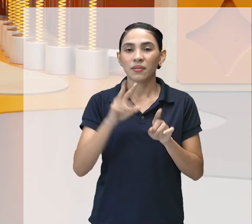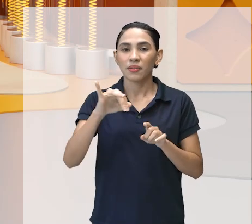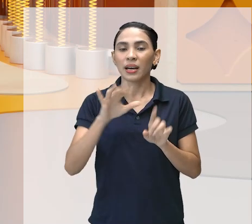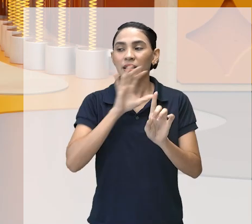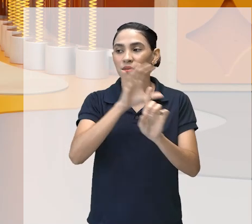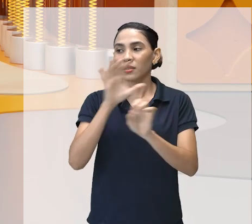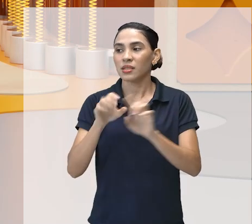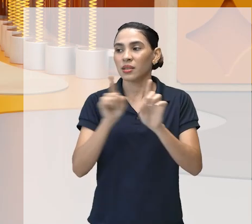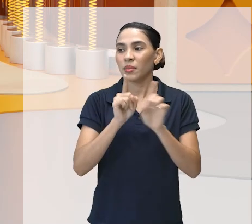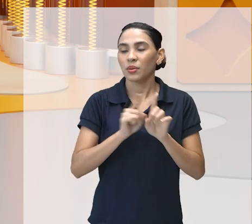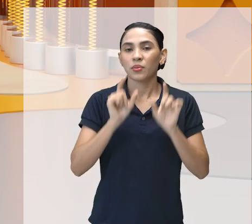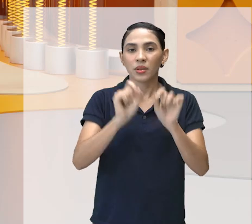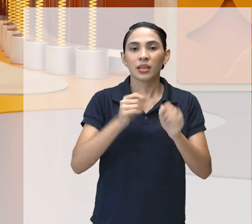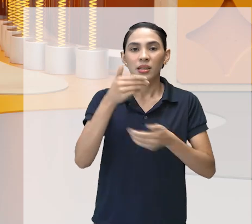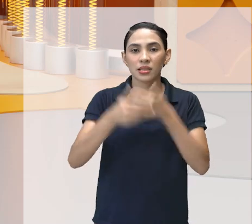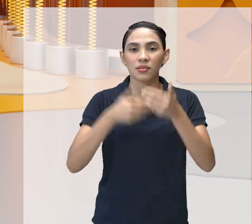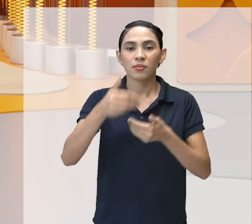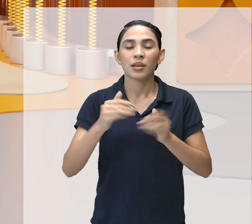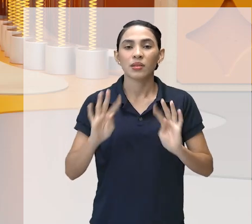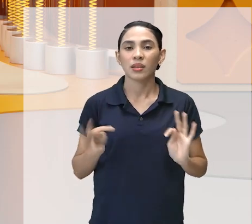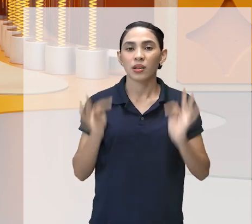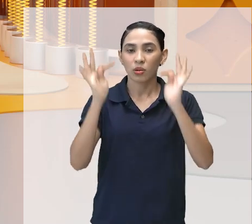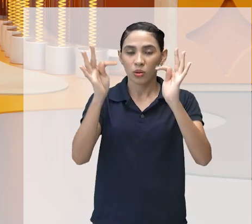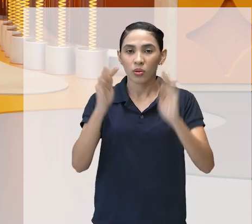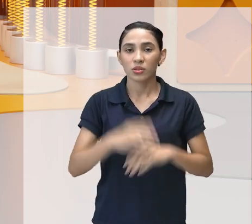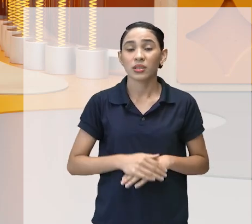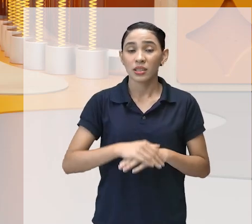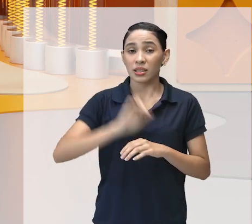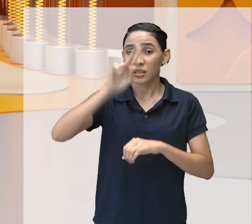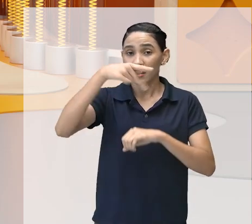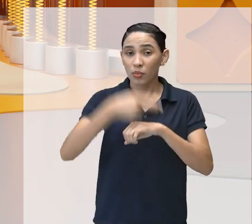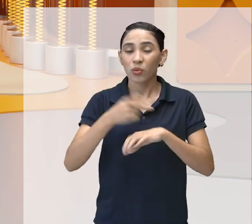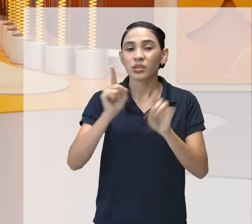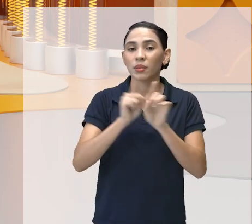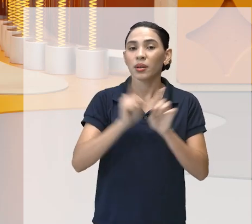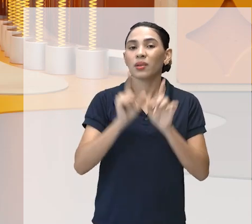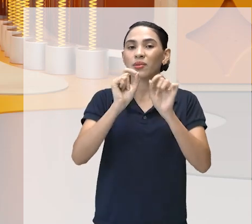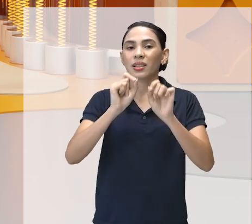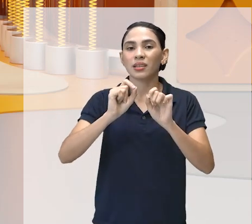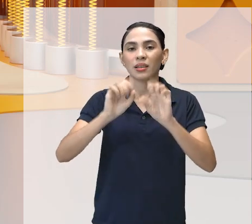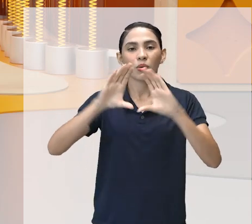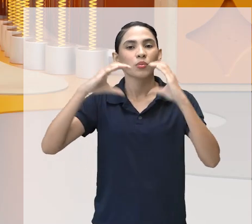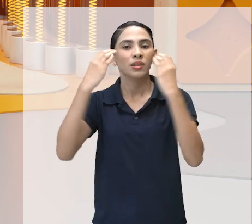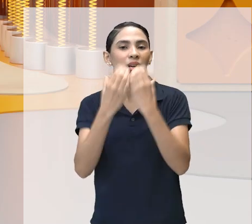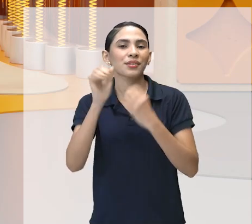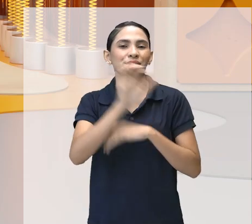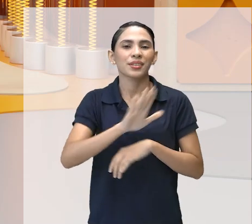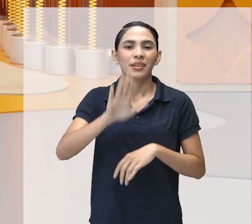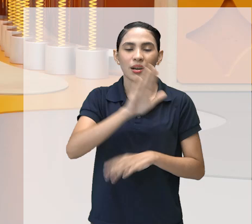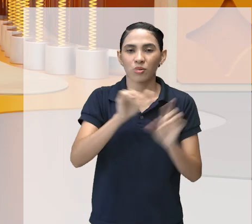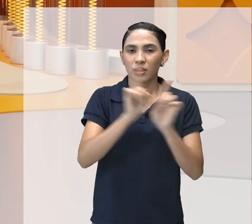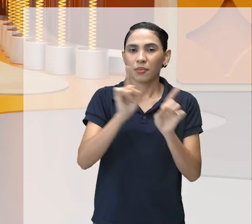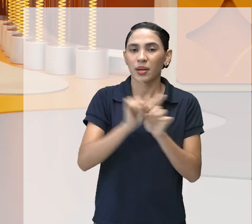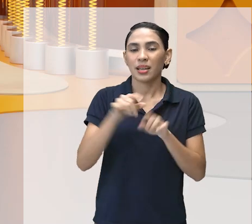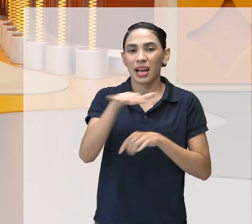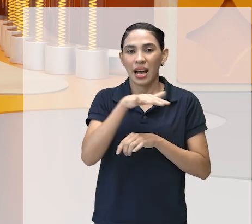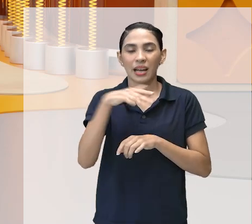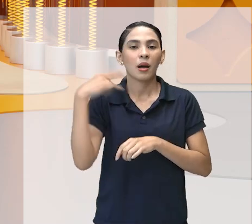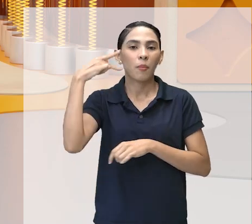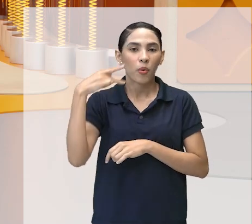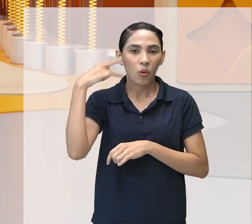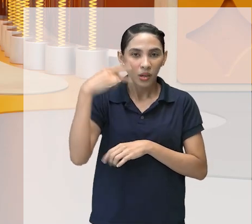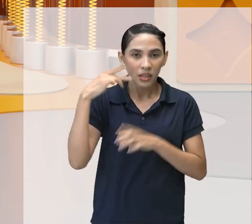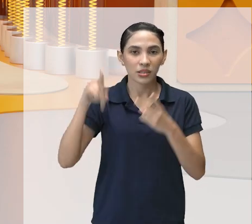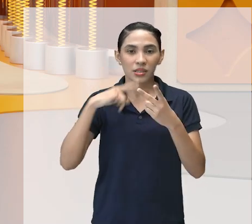acabar facilitando o desenvolvimento tecnológico, consequentemente, a comunidade em geral, né? A parte